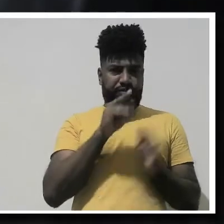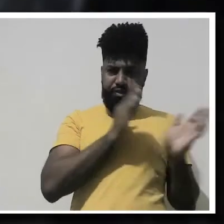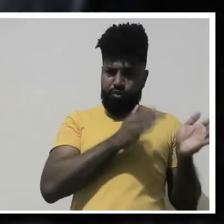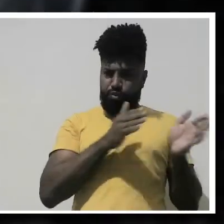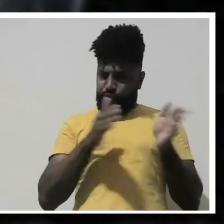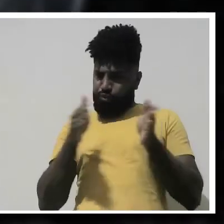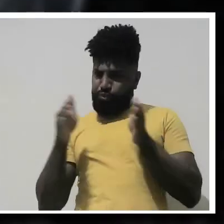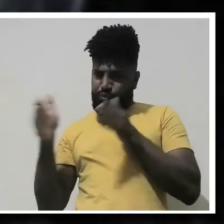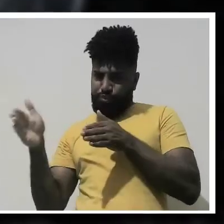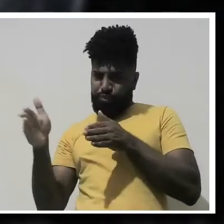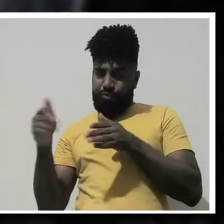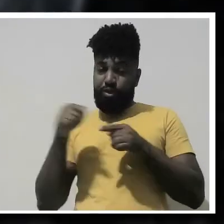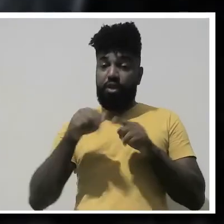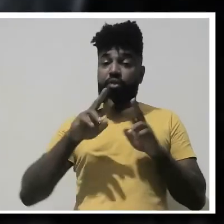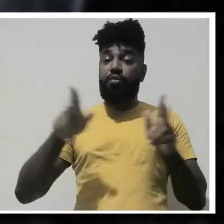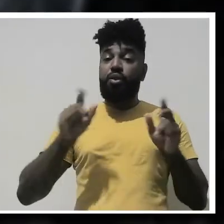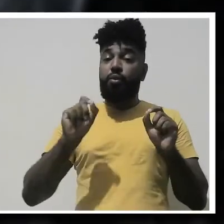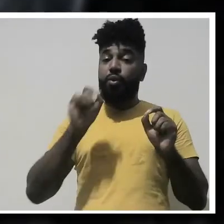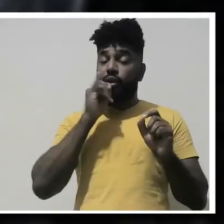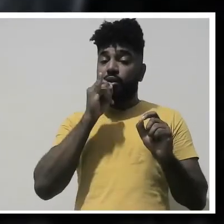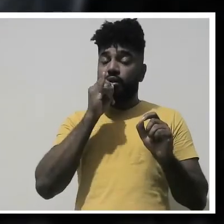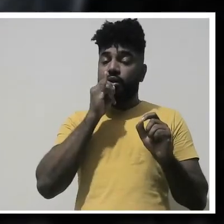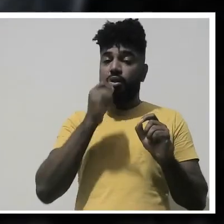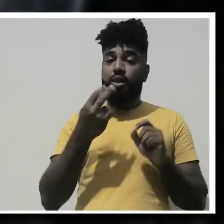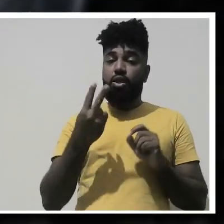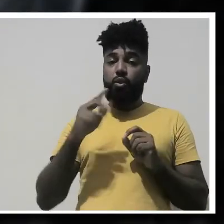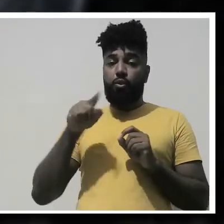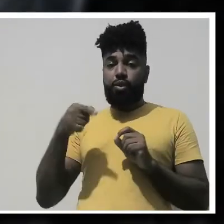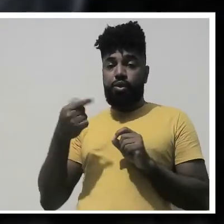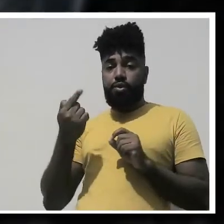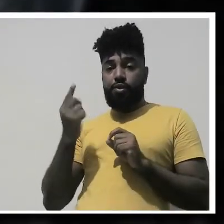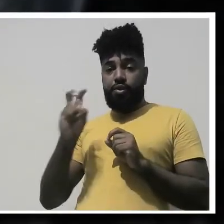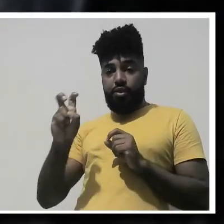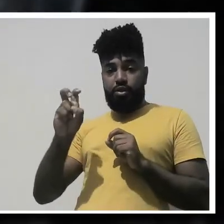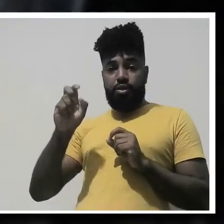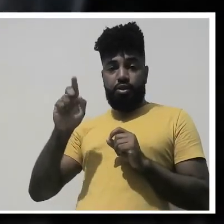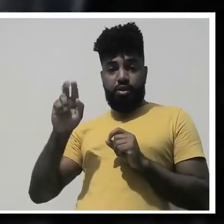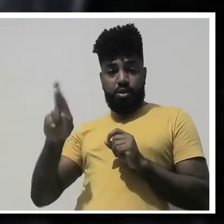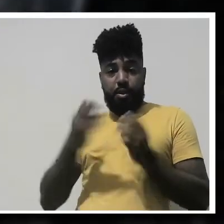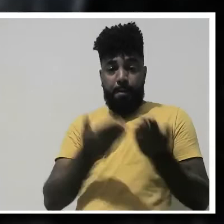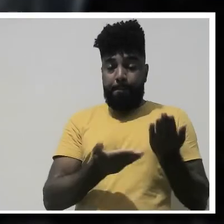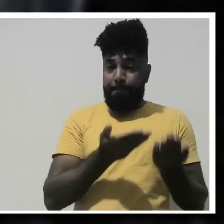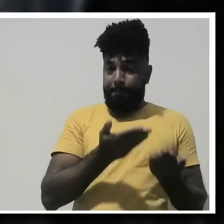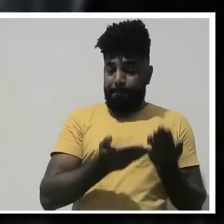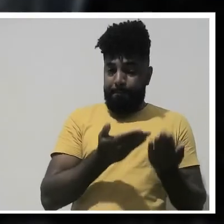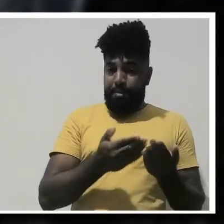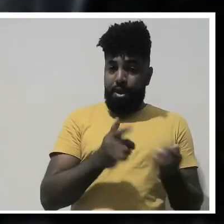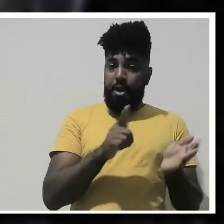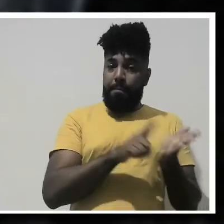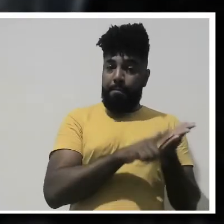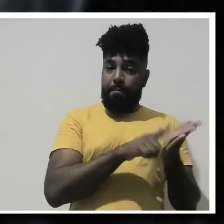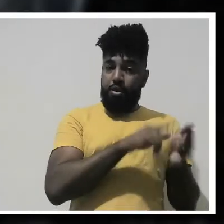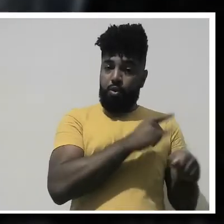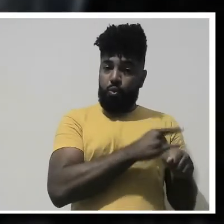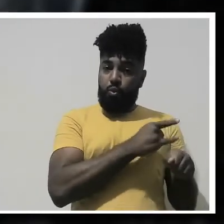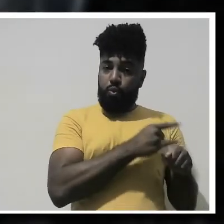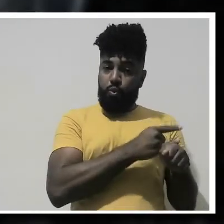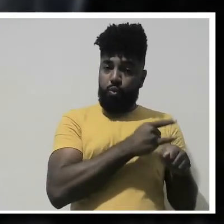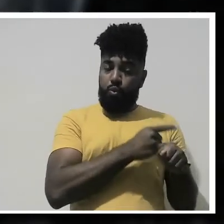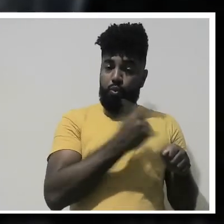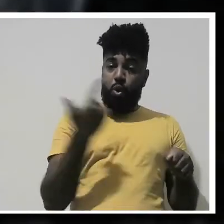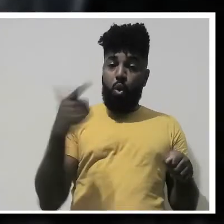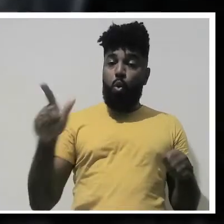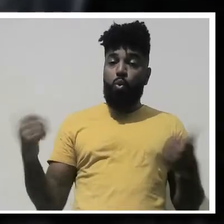poder acompanhar todos os passos. A única diferença aqui é que nós vamos pesar 2,5 gramas e ao invés da gente usar o papel